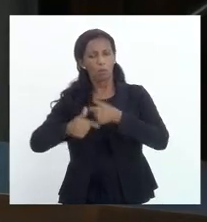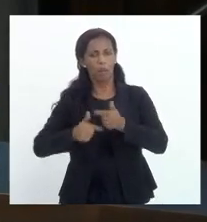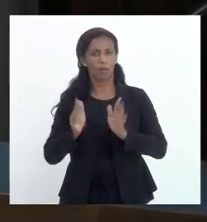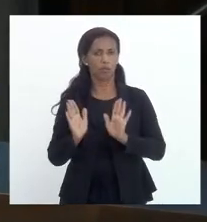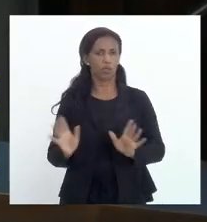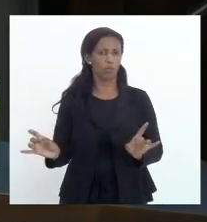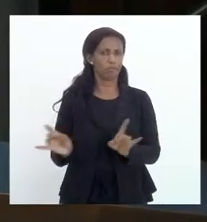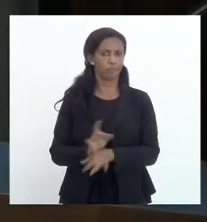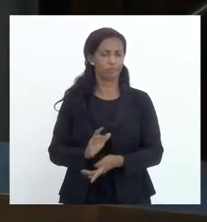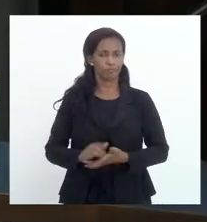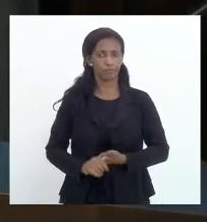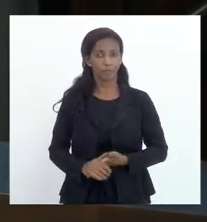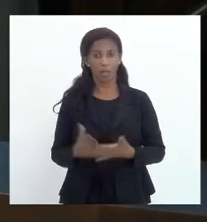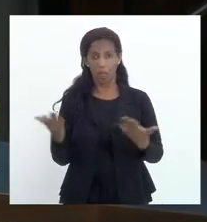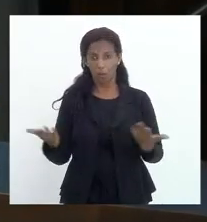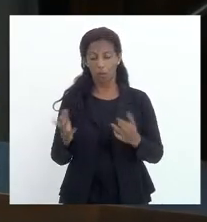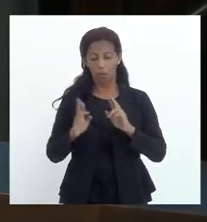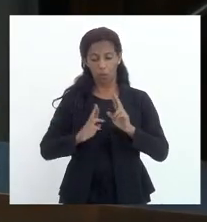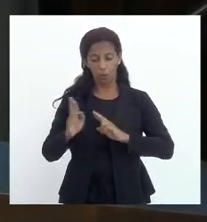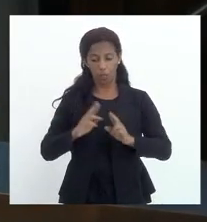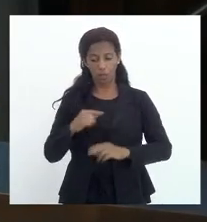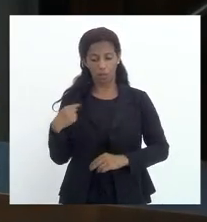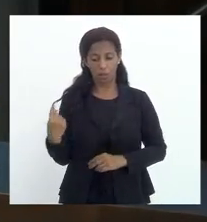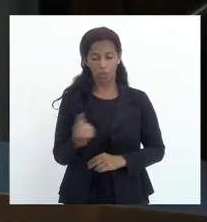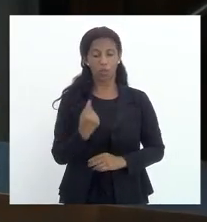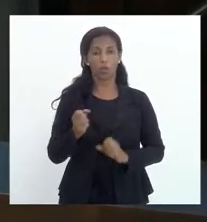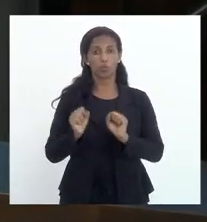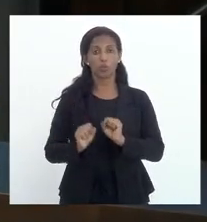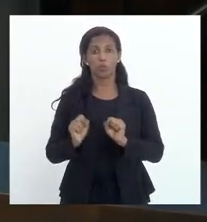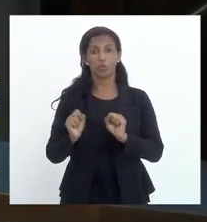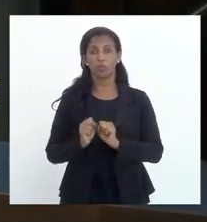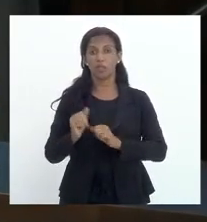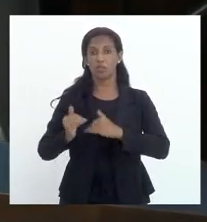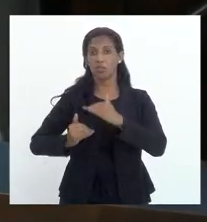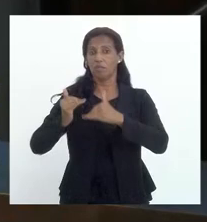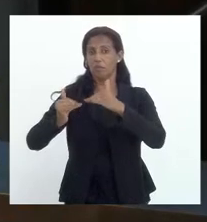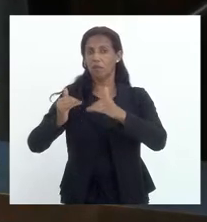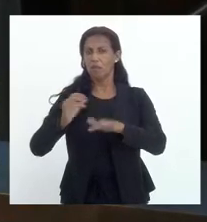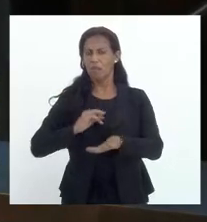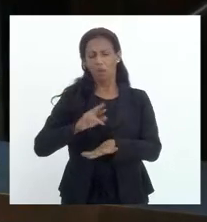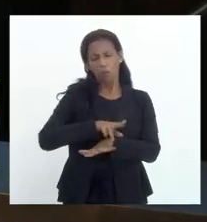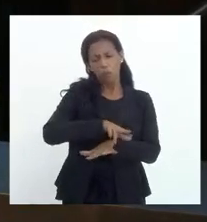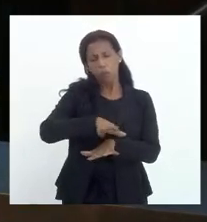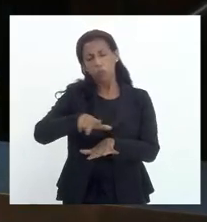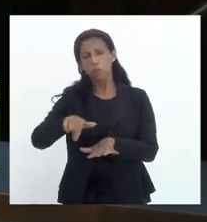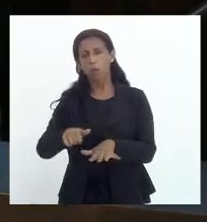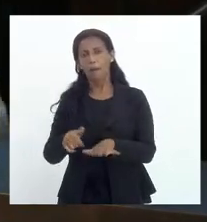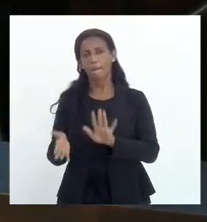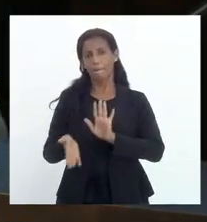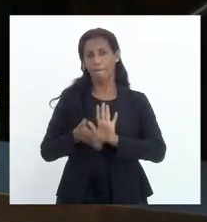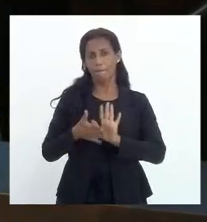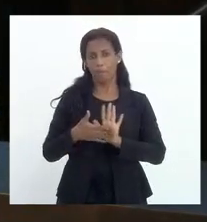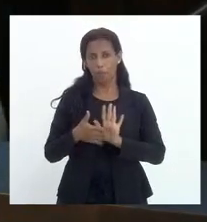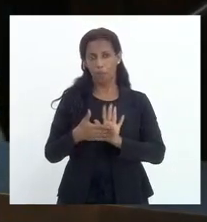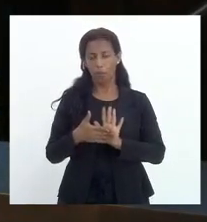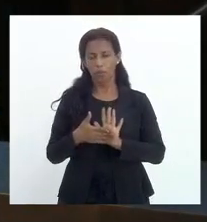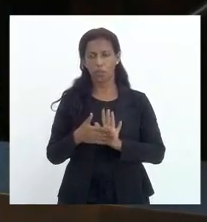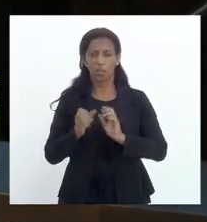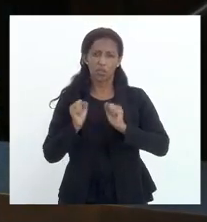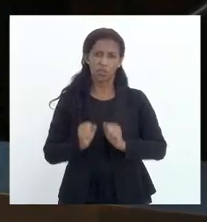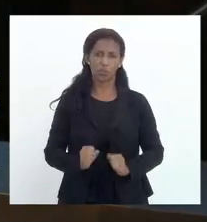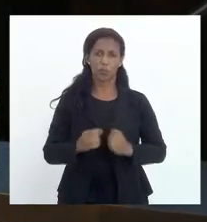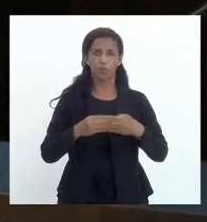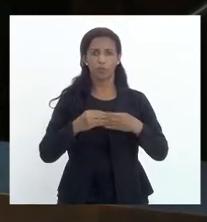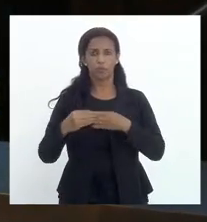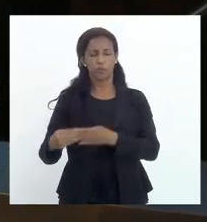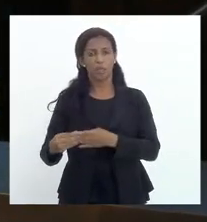Agora, com relação ao que nós podemos fazer de desenvolvimento, tem uma série de propostas que a gente pode conduzir, mas